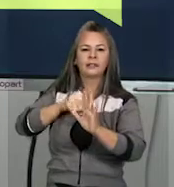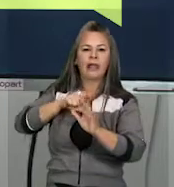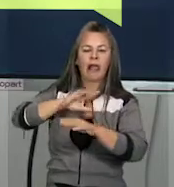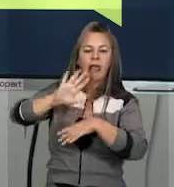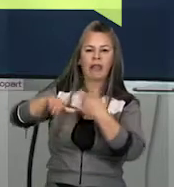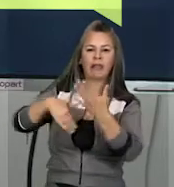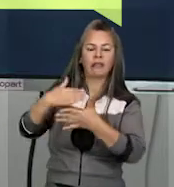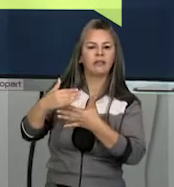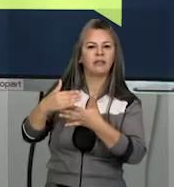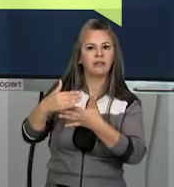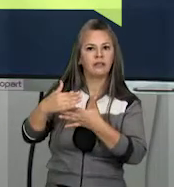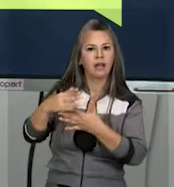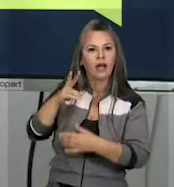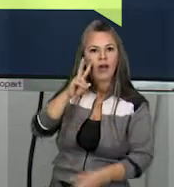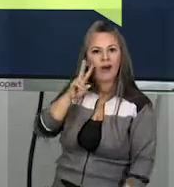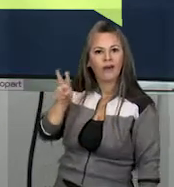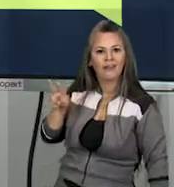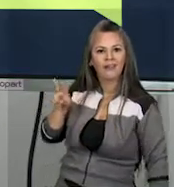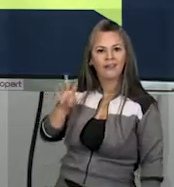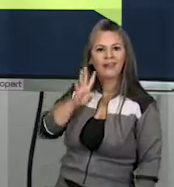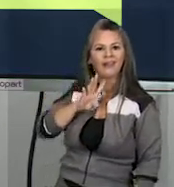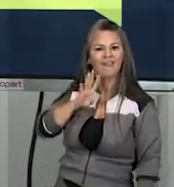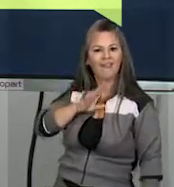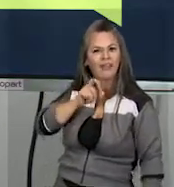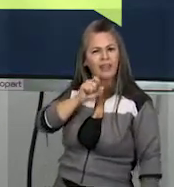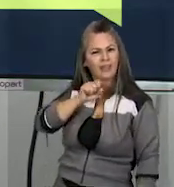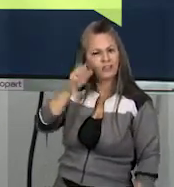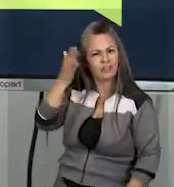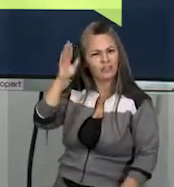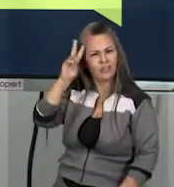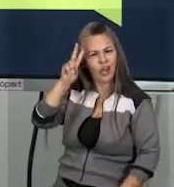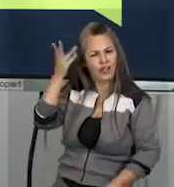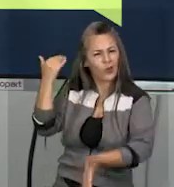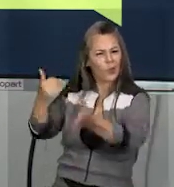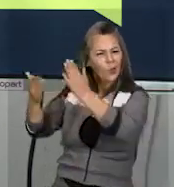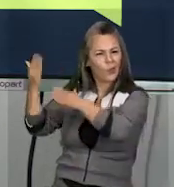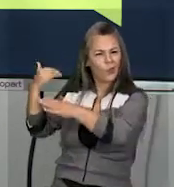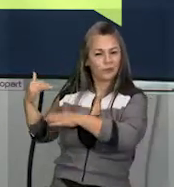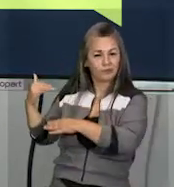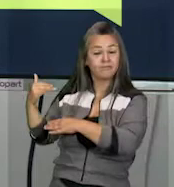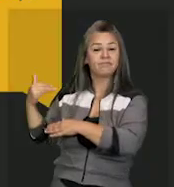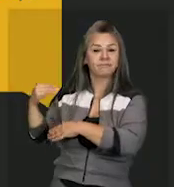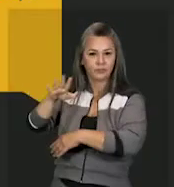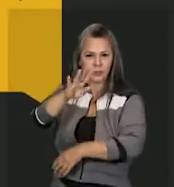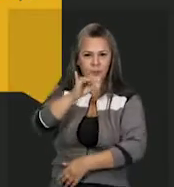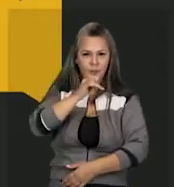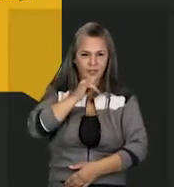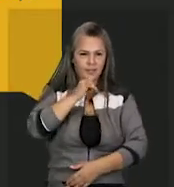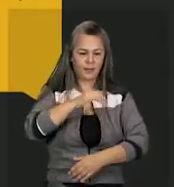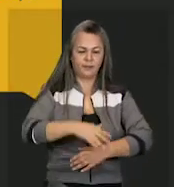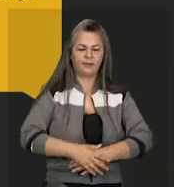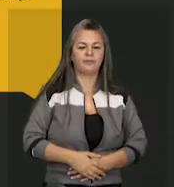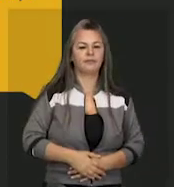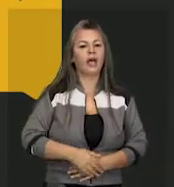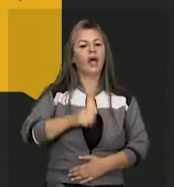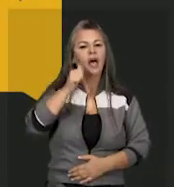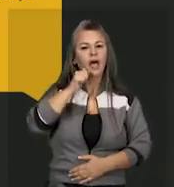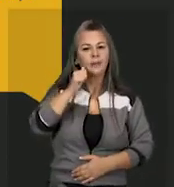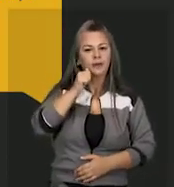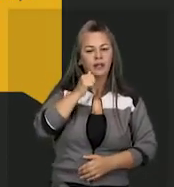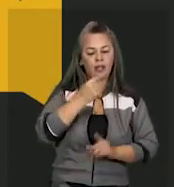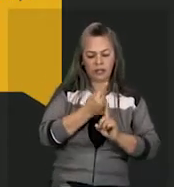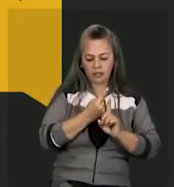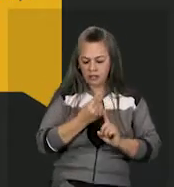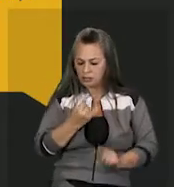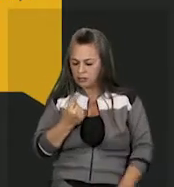anos isso foi escrito e continua atual, não é? A cena seguinte mostra o momento em que, depois de abandonada, Medeia se